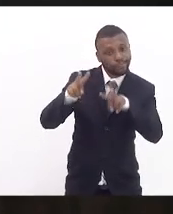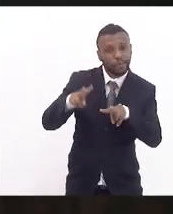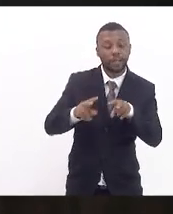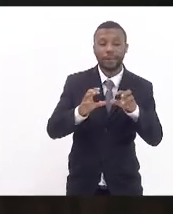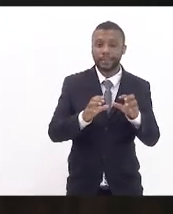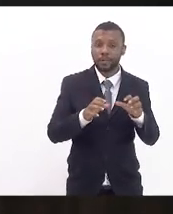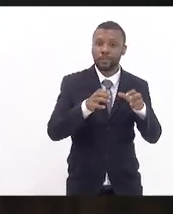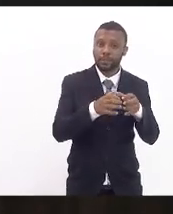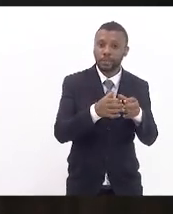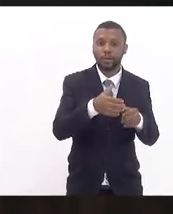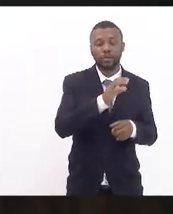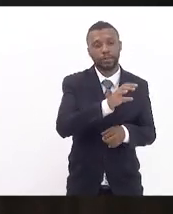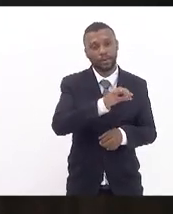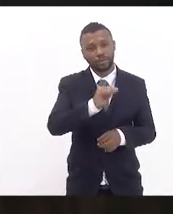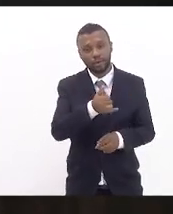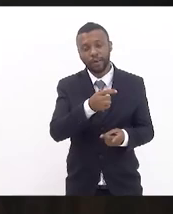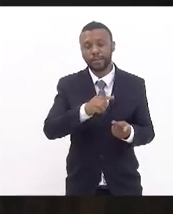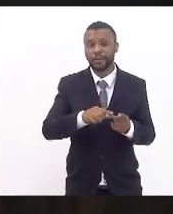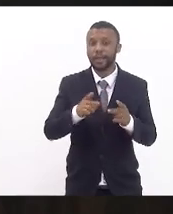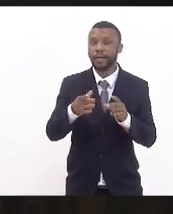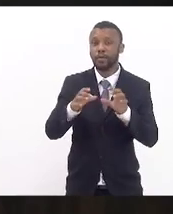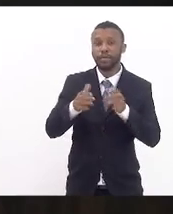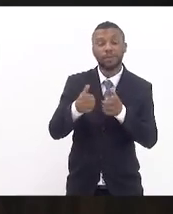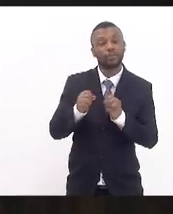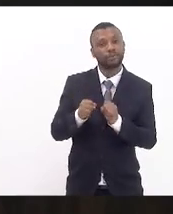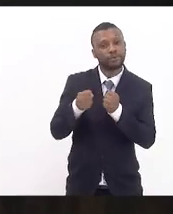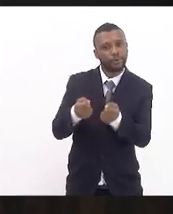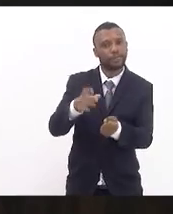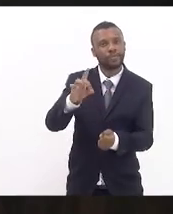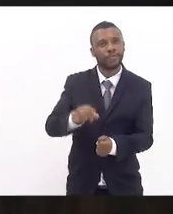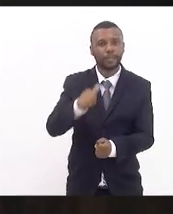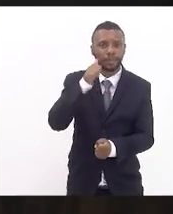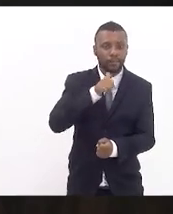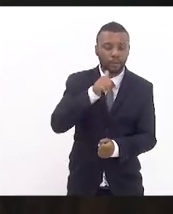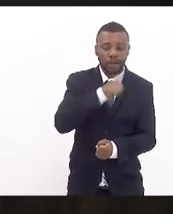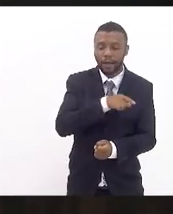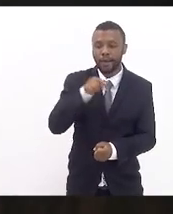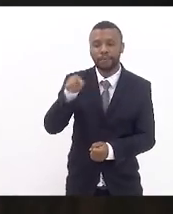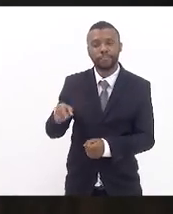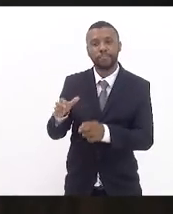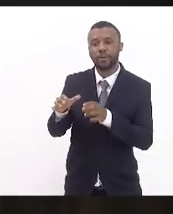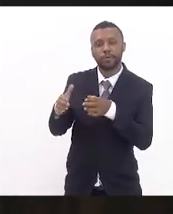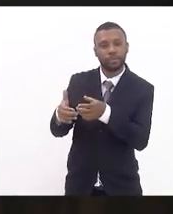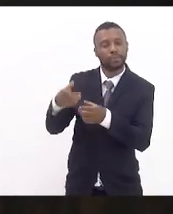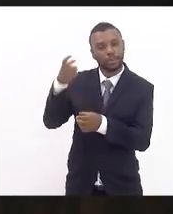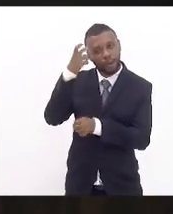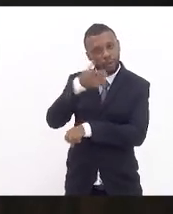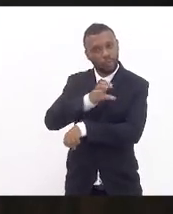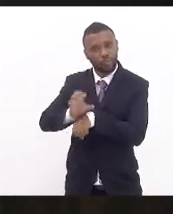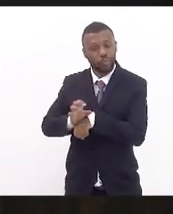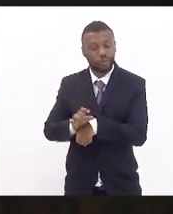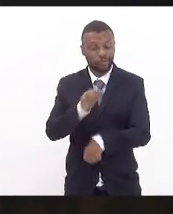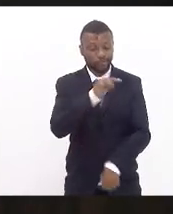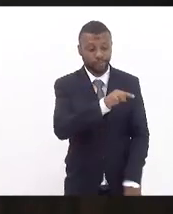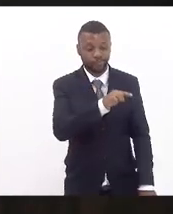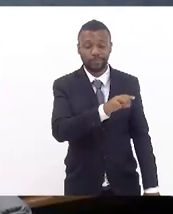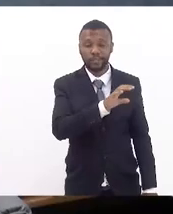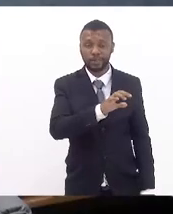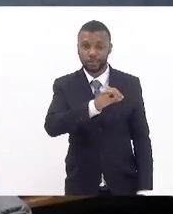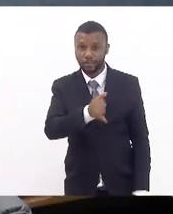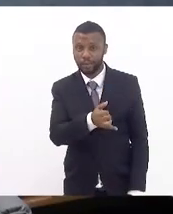Defesa e Direito da Mulher e Cultura. Para emitir parecer pela Comissão de Constituição e Justiça, deputado Márcio Pacheco.